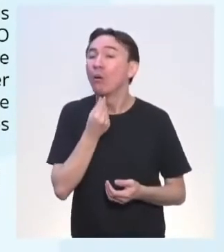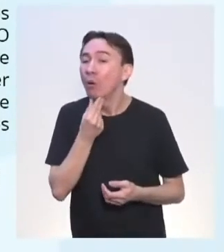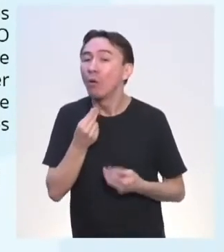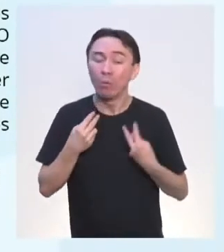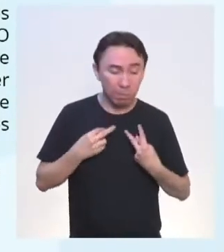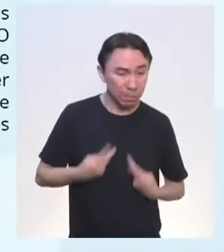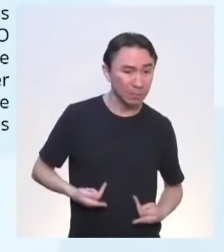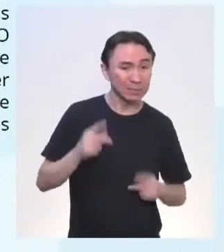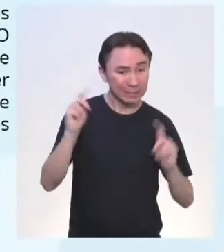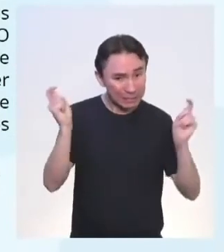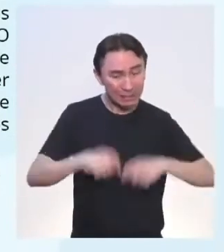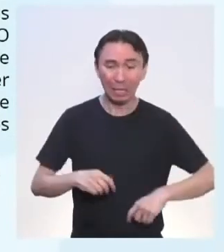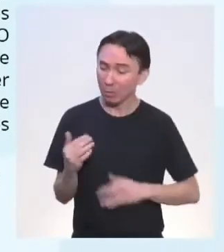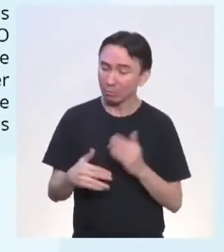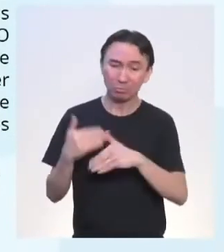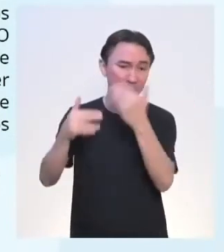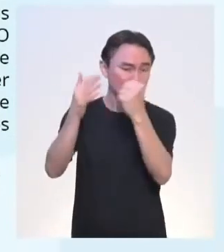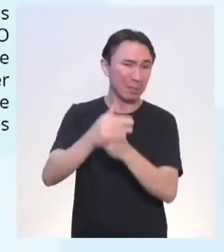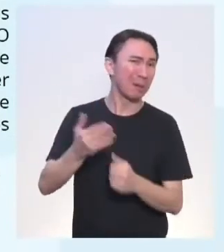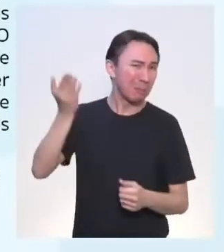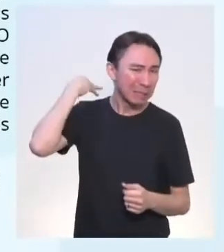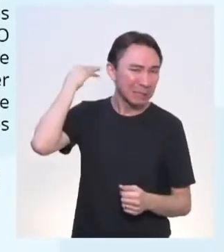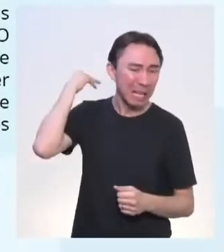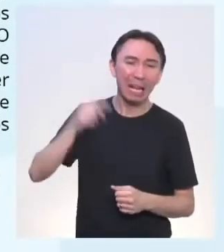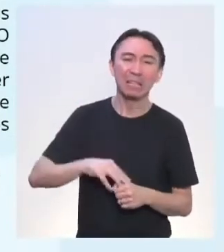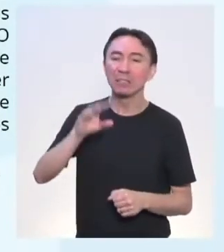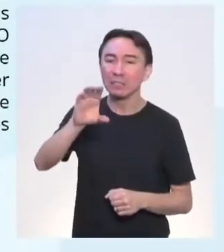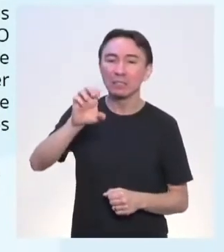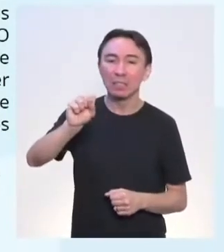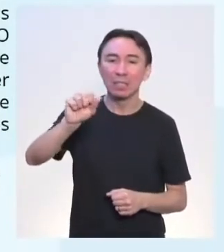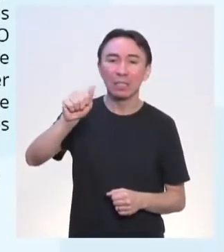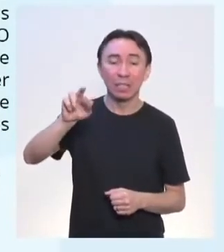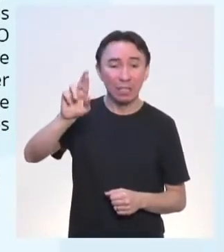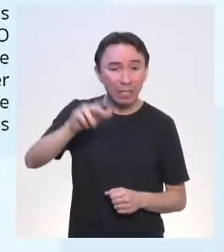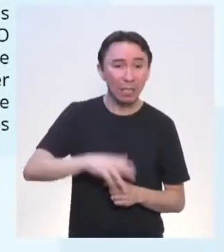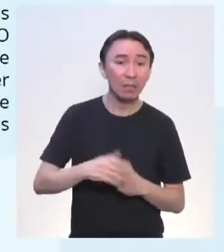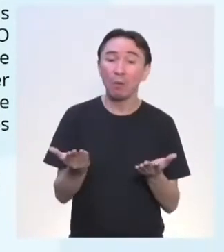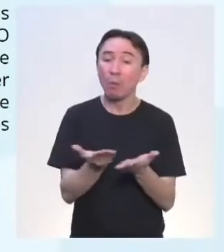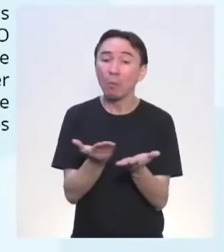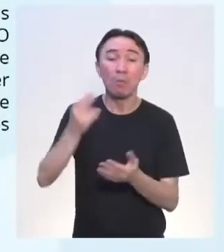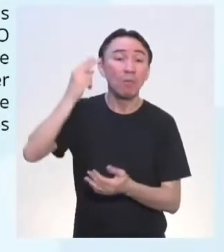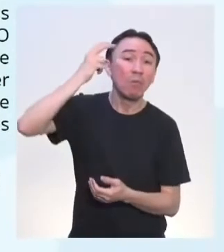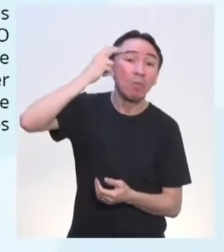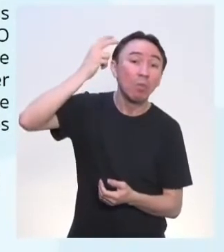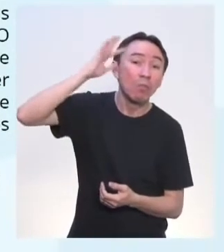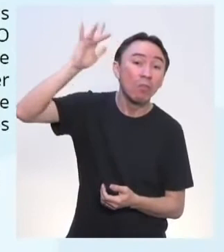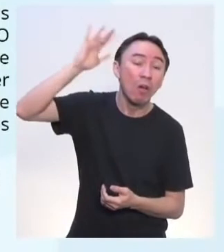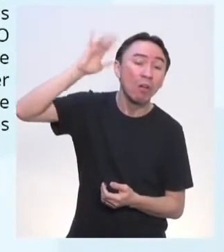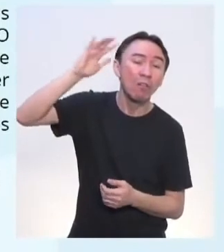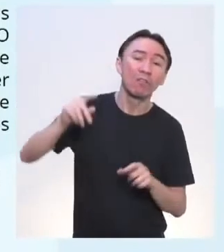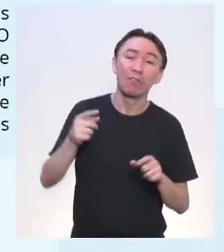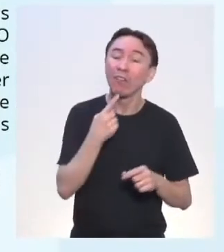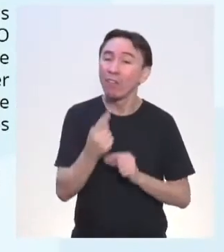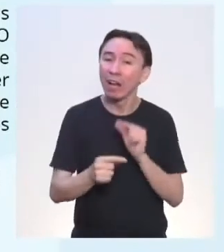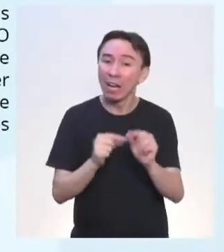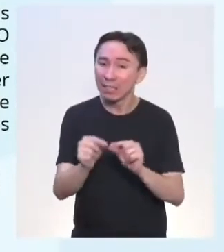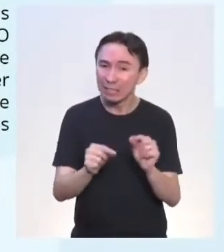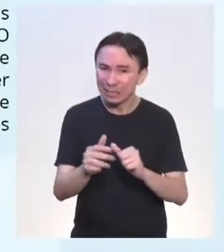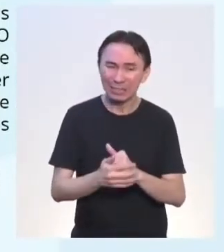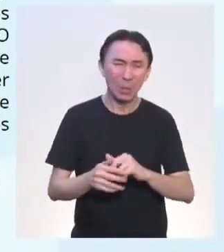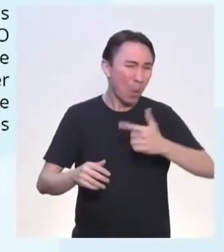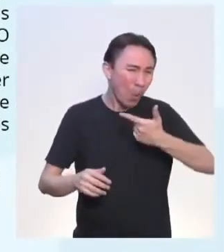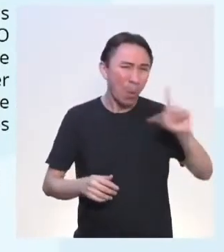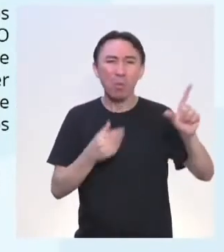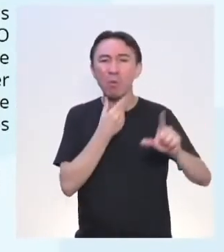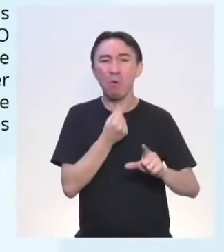os tempos de César Augusto, os filósofos acham que o cuidado é a essência do ser humano. Gandhi, Dom Helder Câmara e Luther